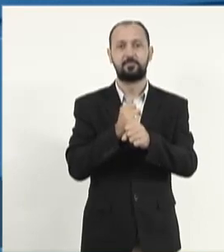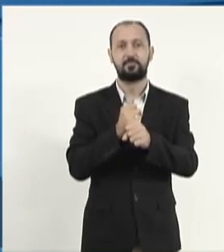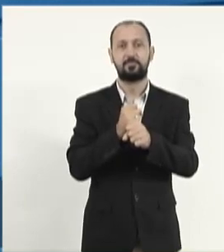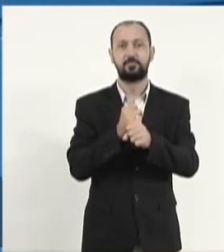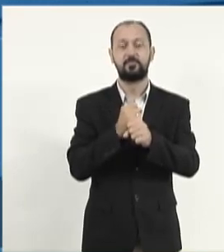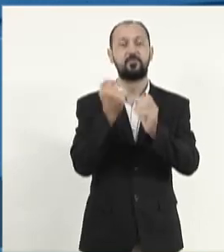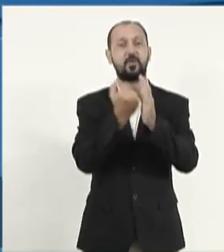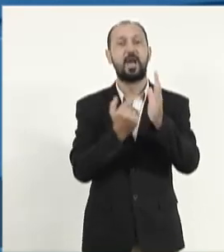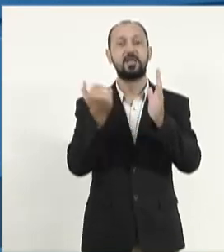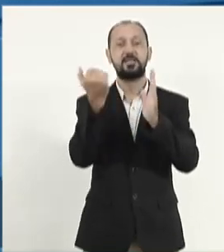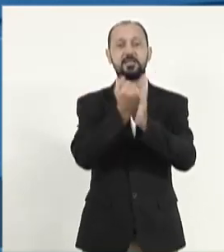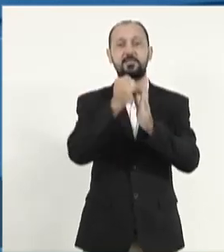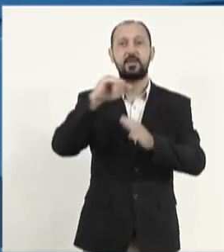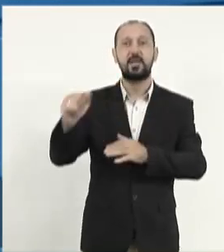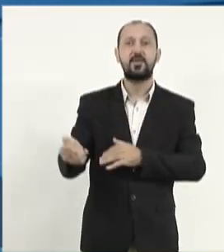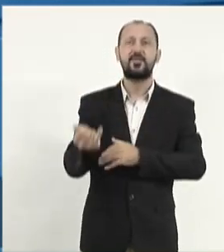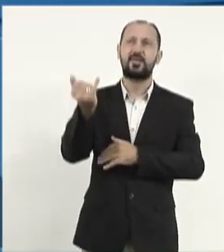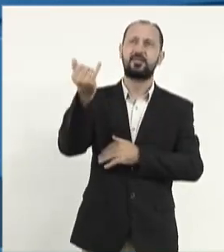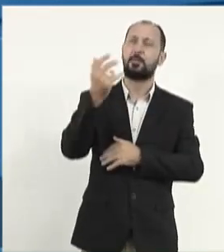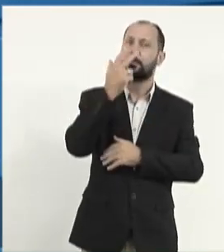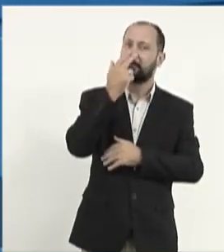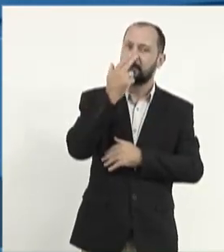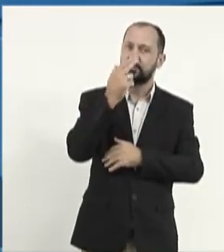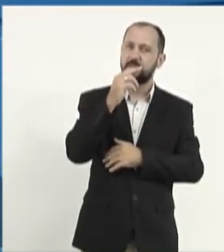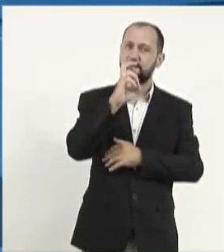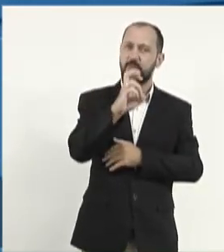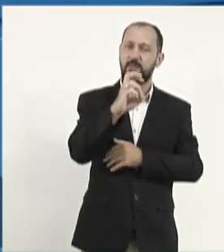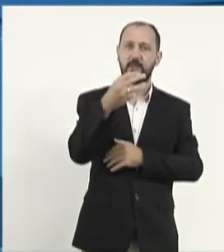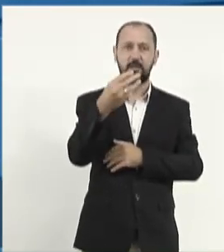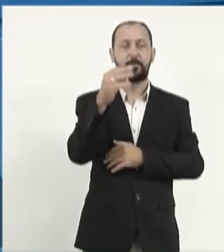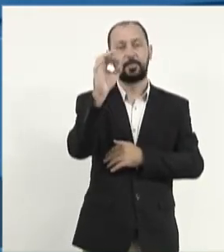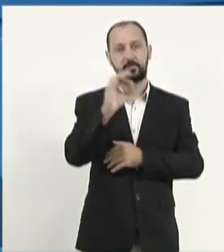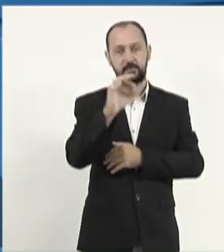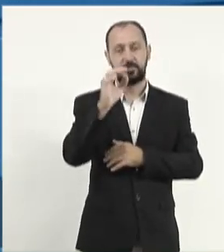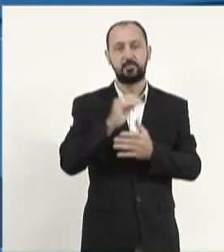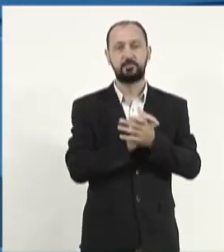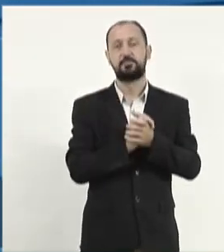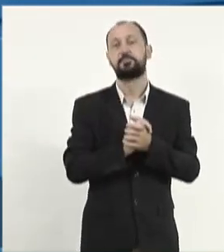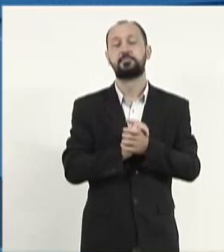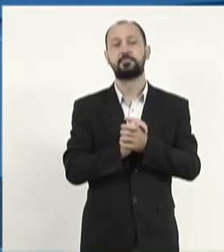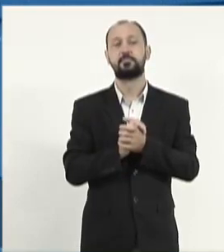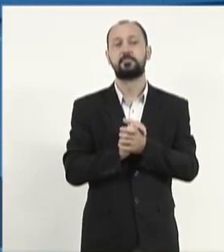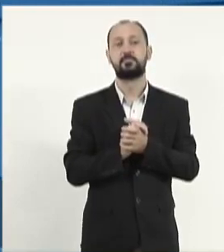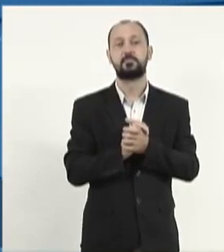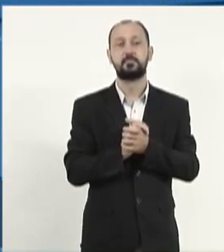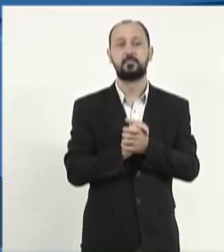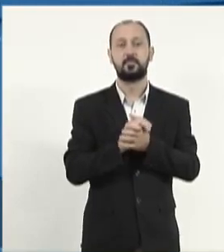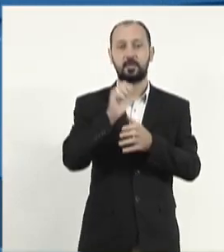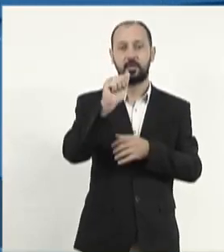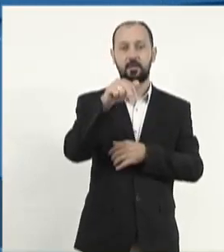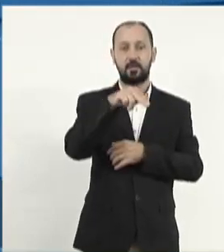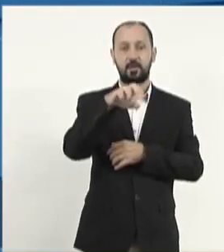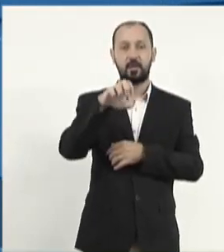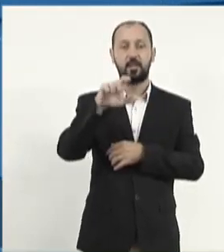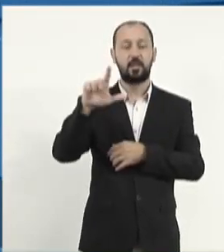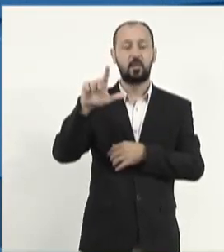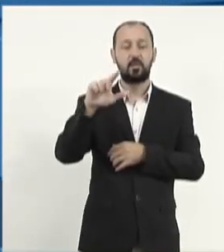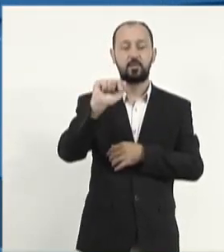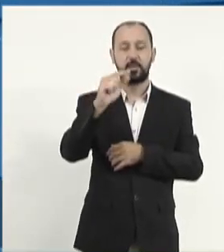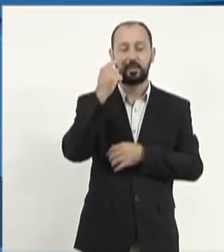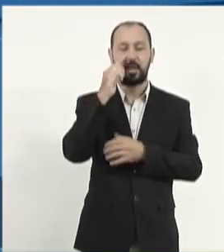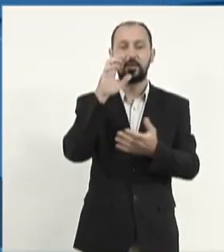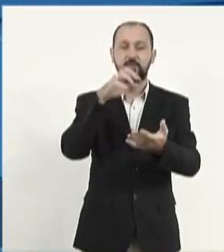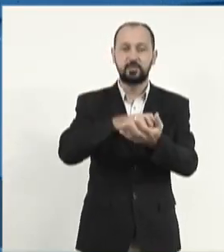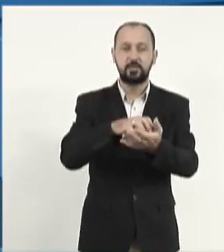foi acima da inflação da ordem, se não me falha a memória, de 53%. Ou seja, a ANEEL, que é a agência reguladora,